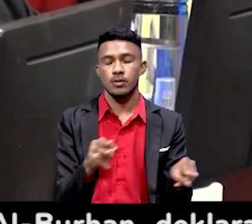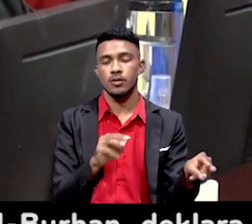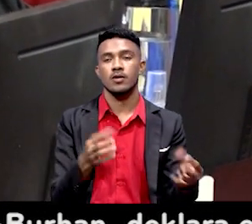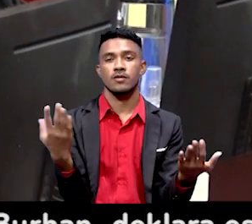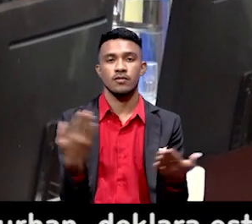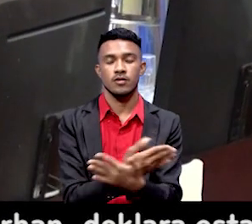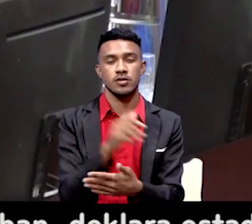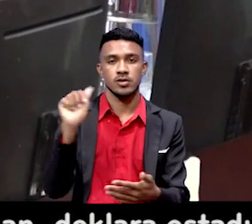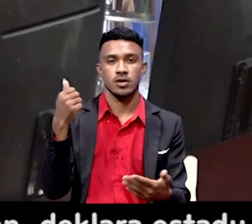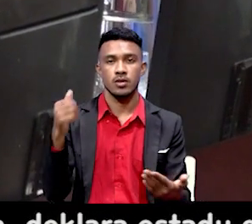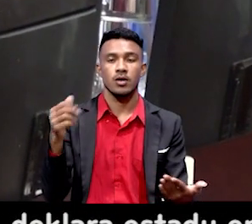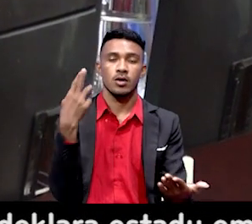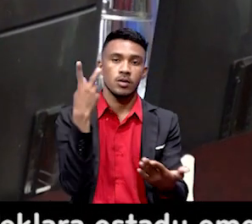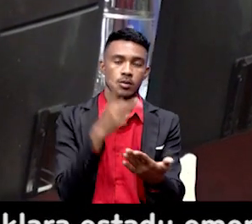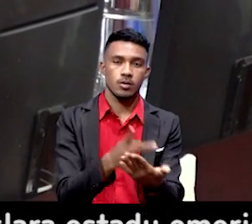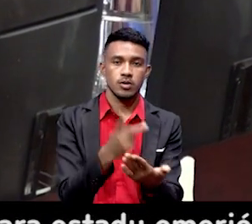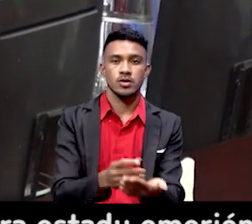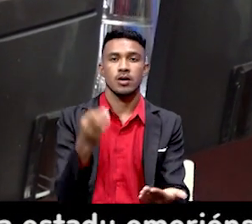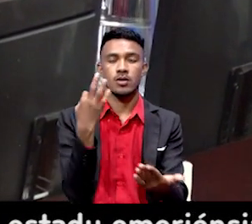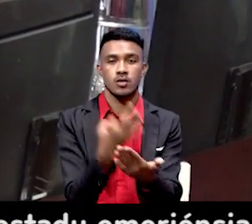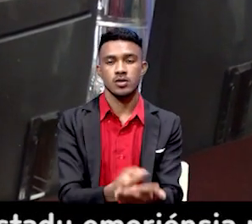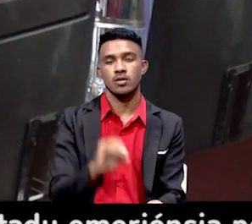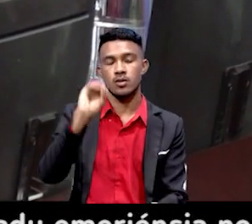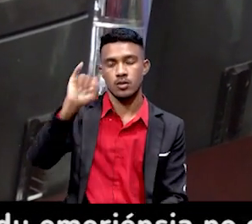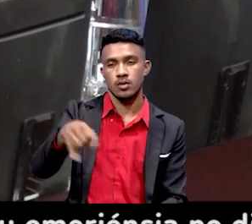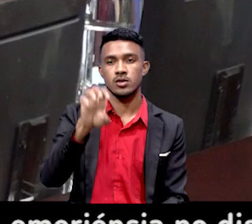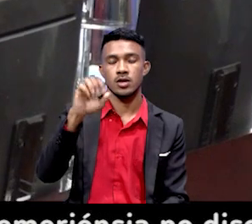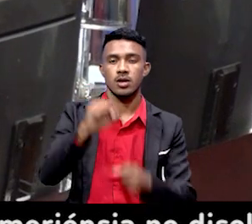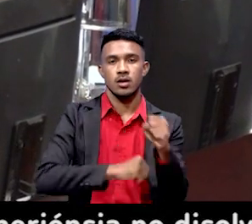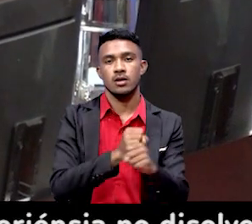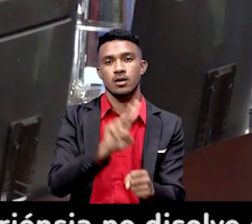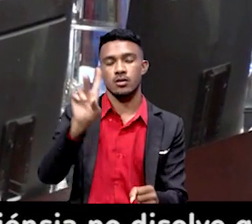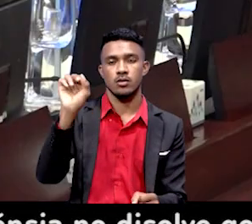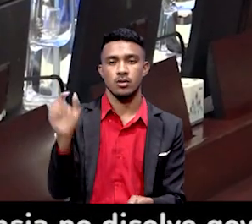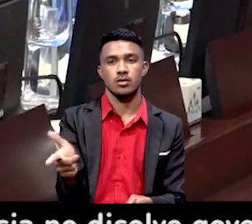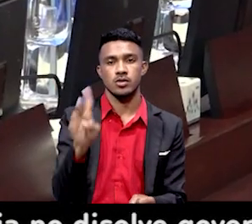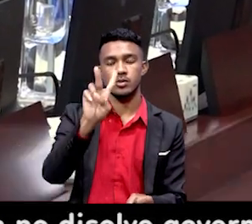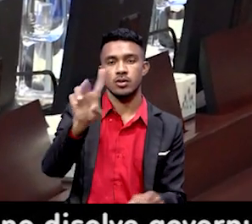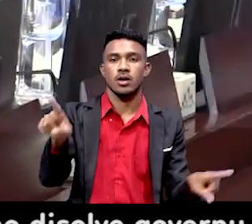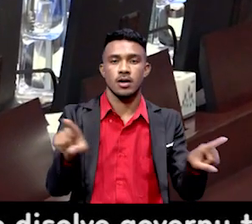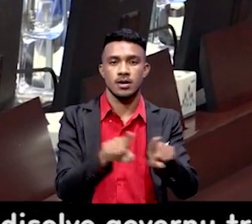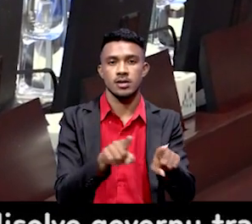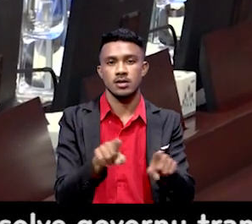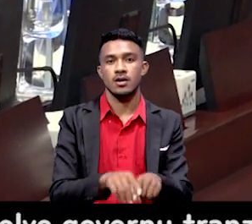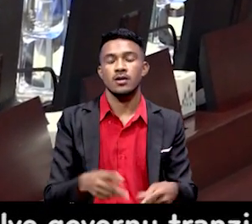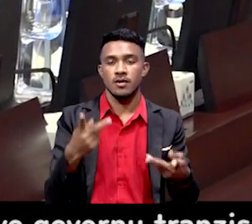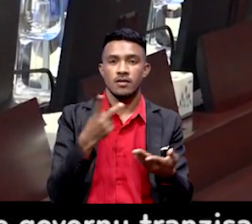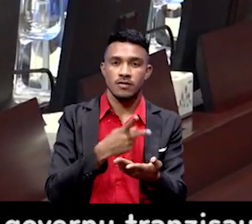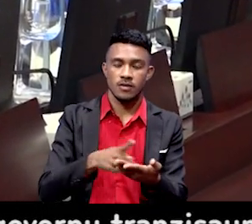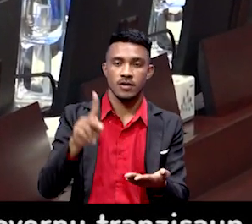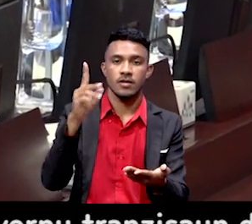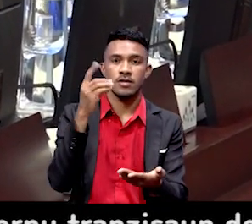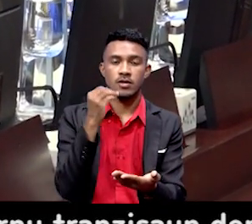a proposta orçamento geral estado tinan Rihunrua Ruanulu Resinrua, makhanesan subsídio aihan